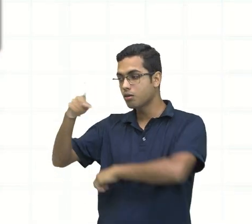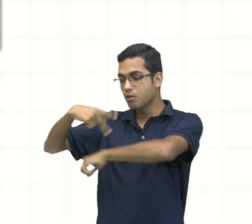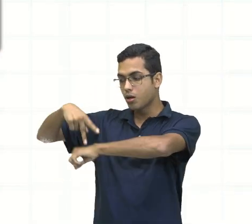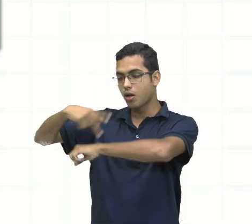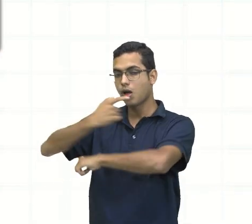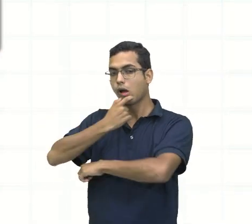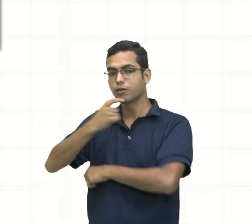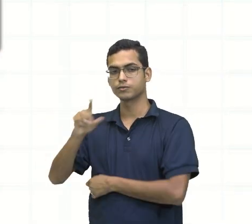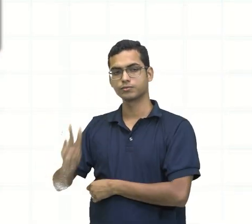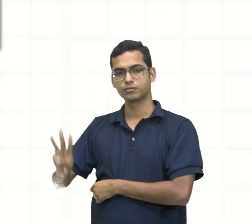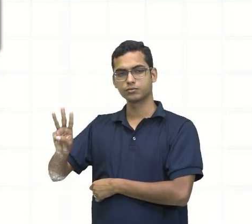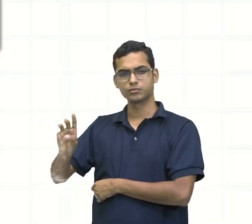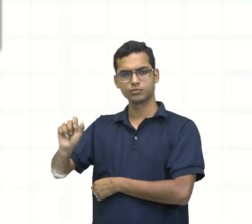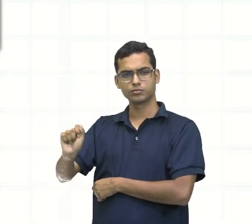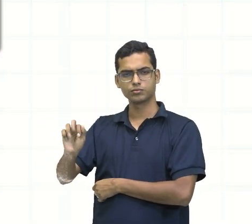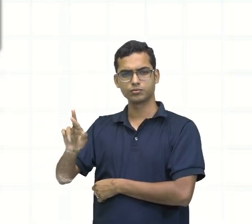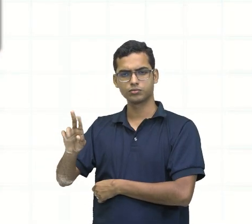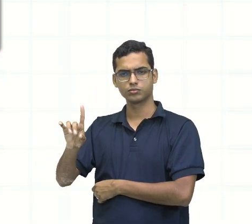Wardrobe.